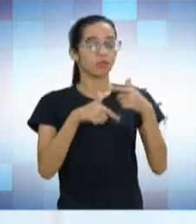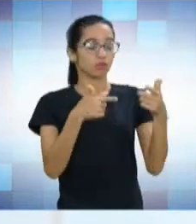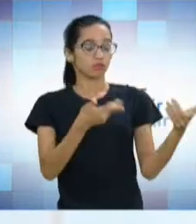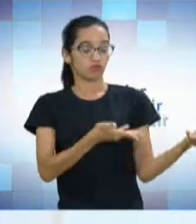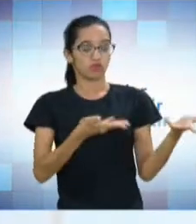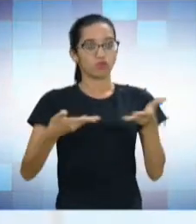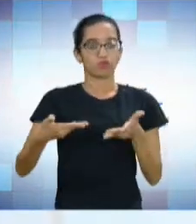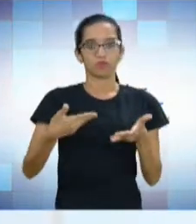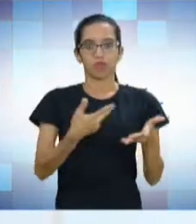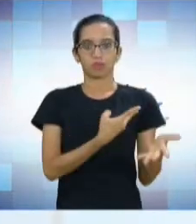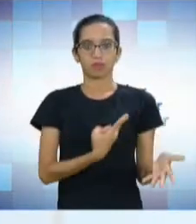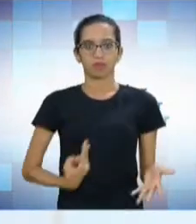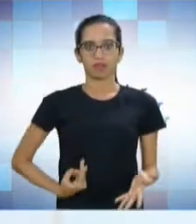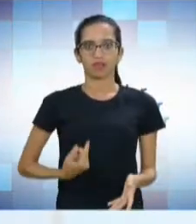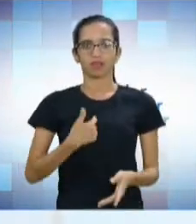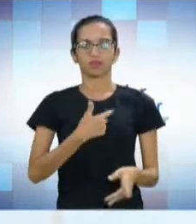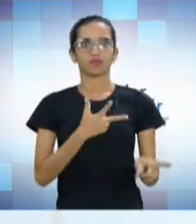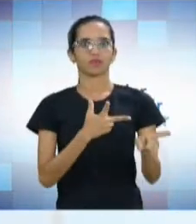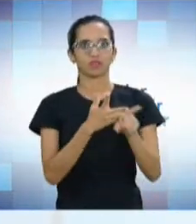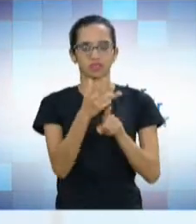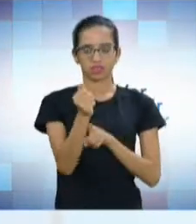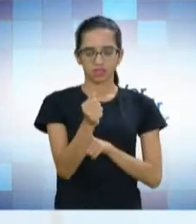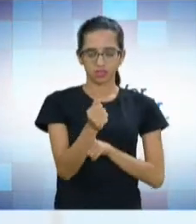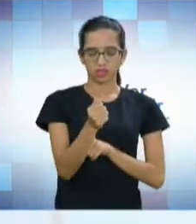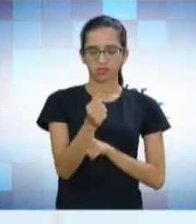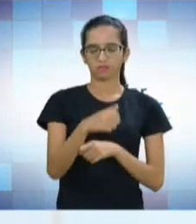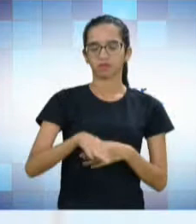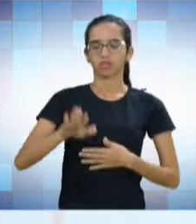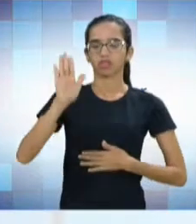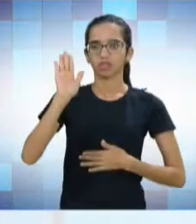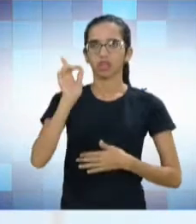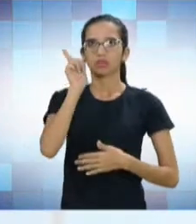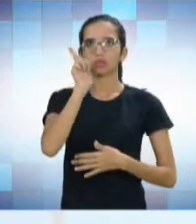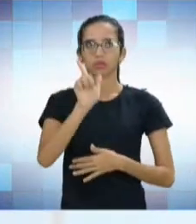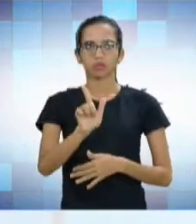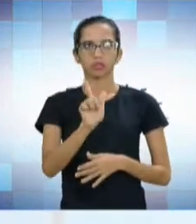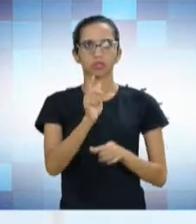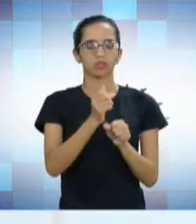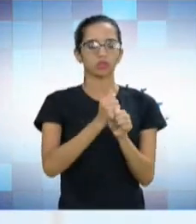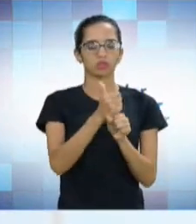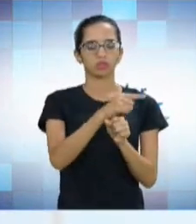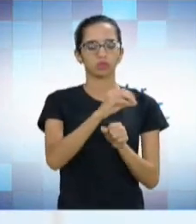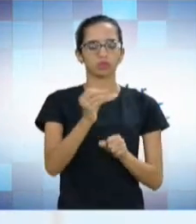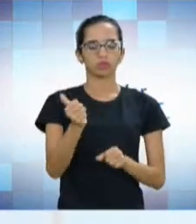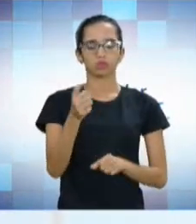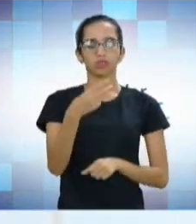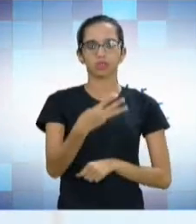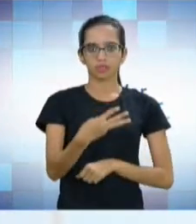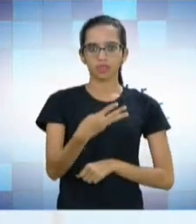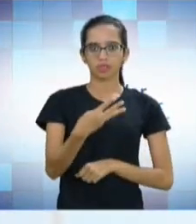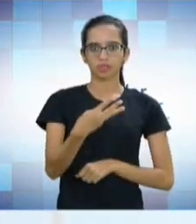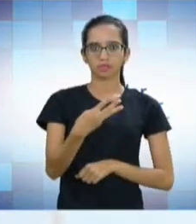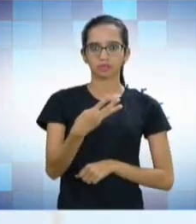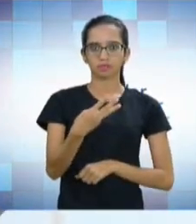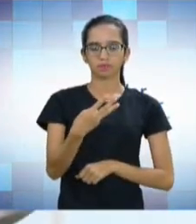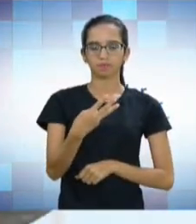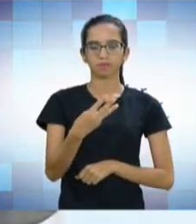disputar a eleição e aí essa eleição comecei o primeiro mandato 2003 e